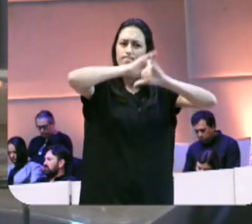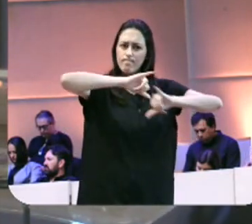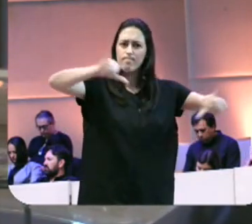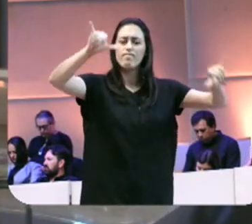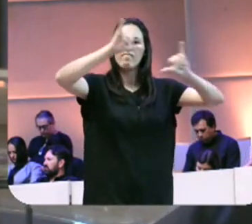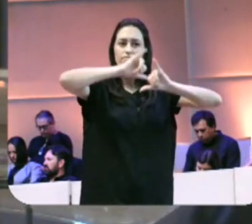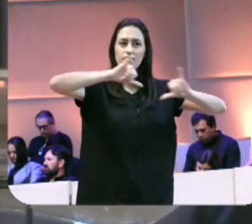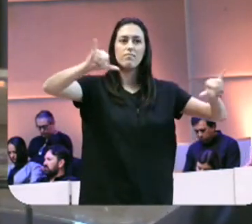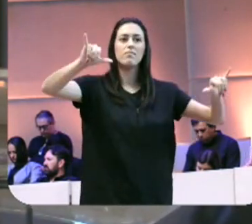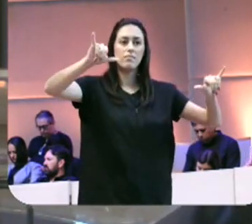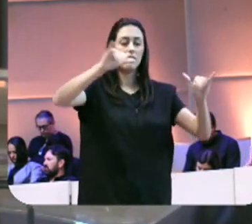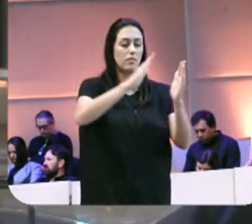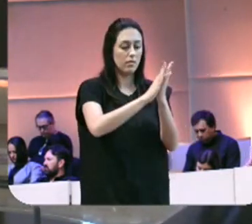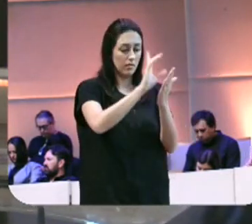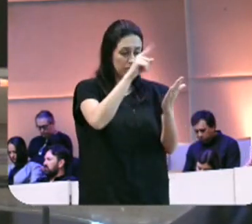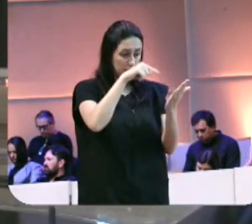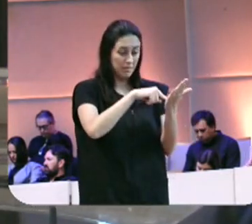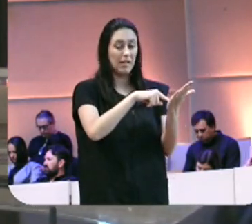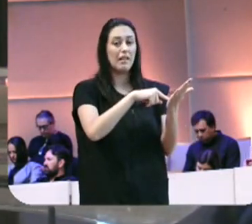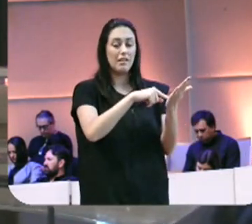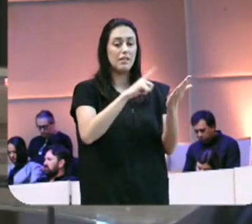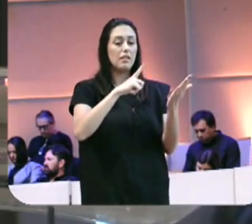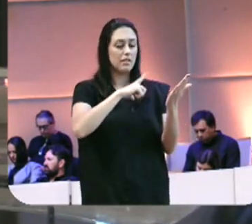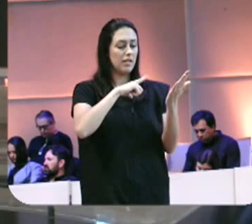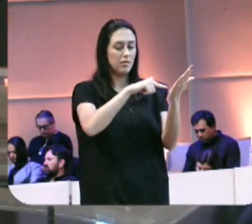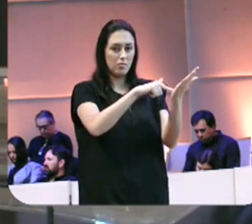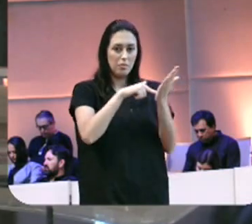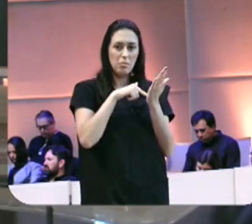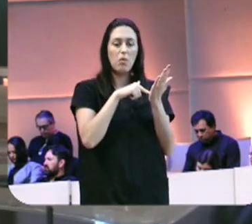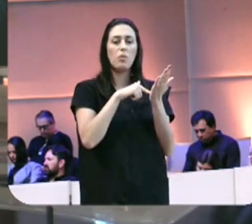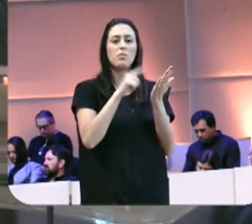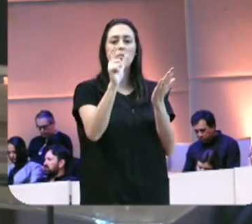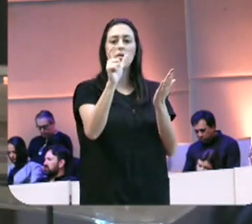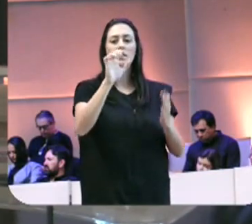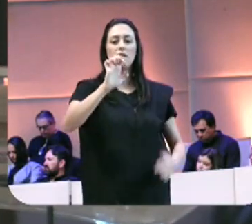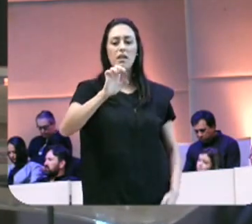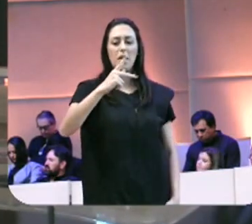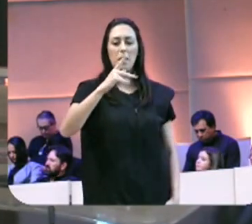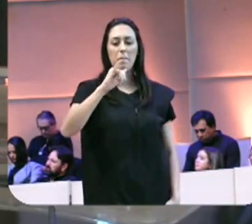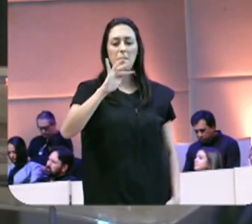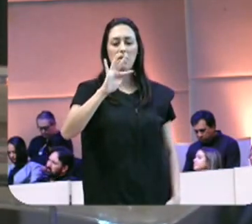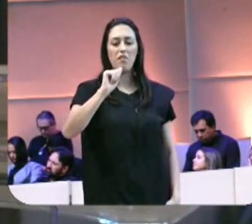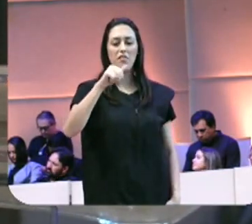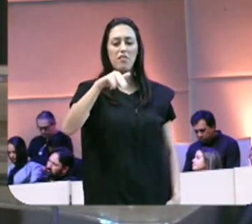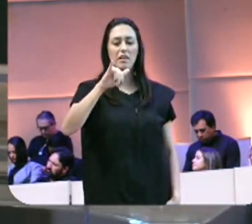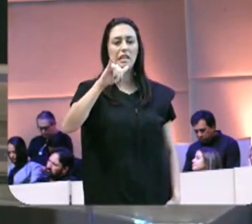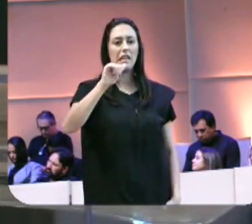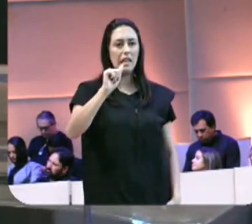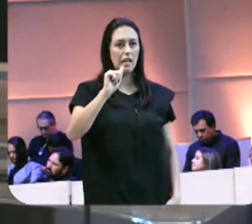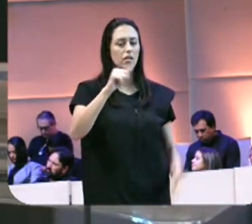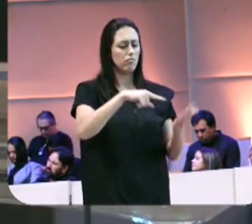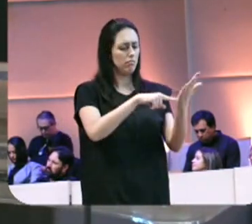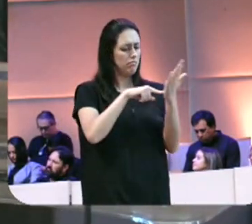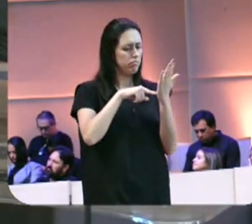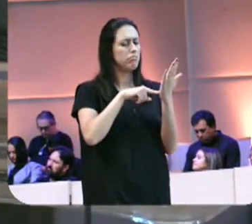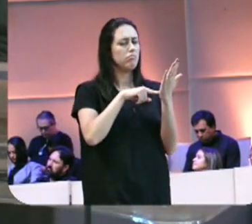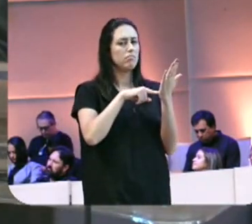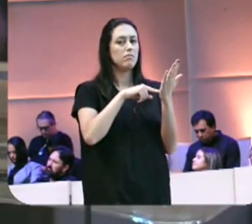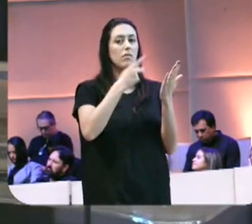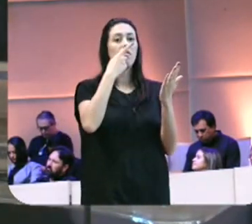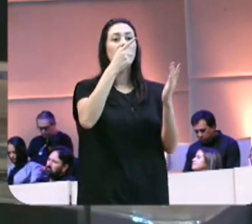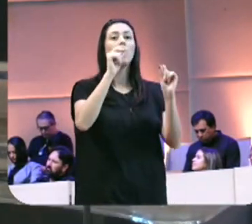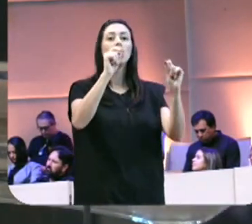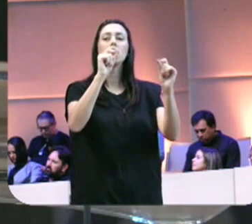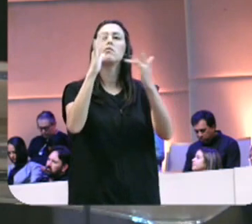é uma palavra interessante, no grego essa palavra é epifania. E essa palavra ela descreve tanto a segunda vinda de